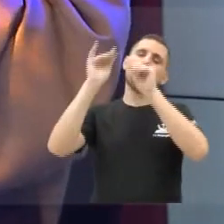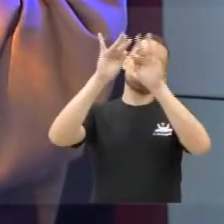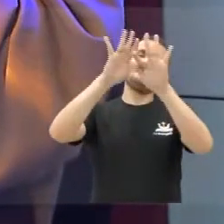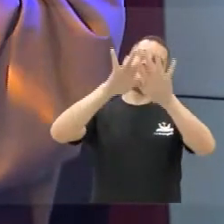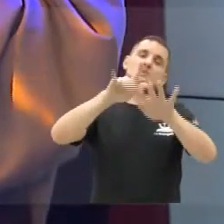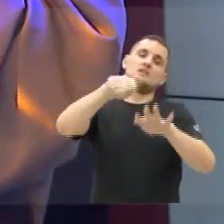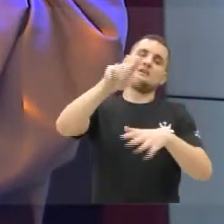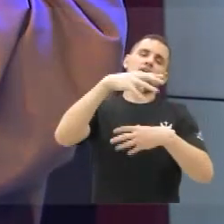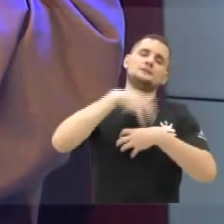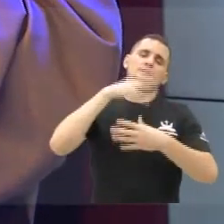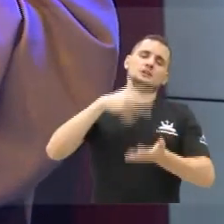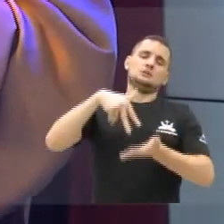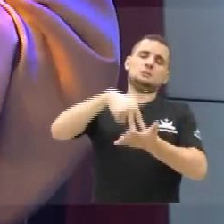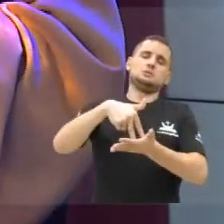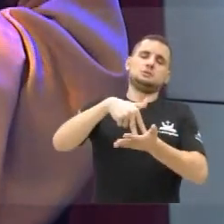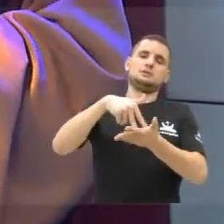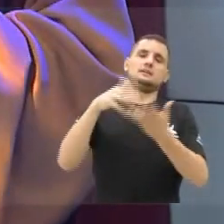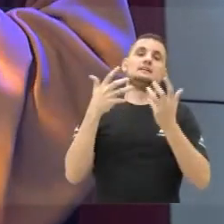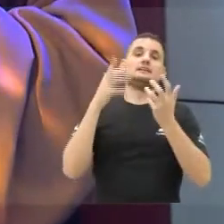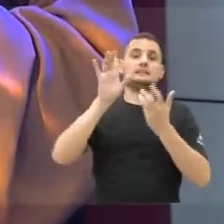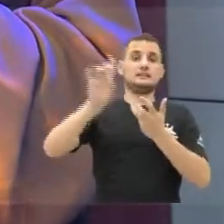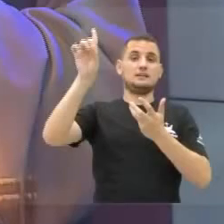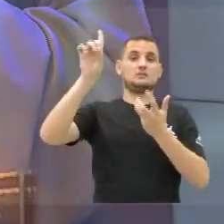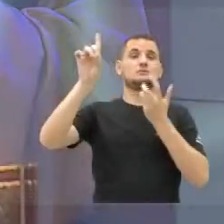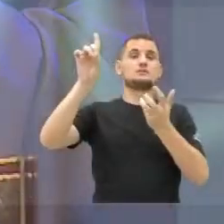Deus escolheu essa noite para curar você.